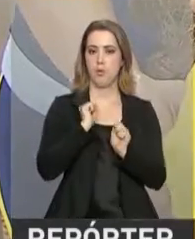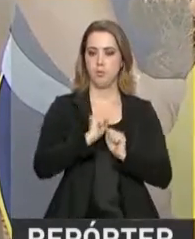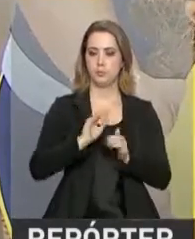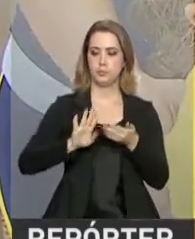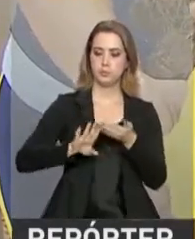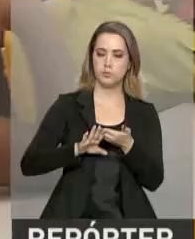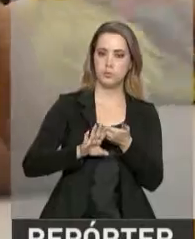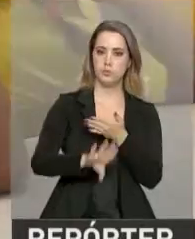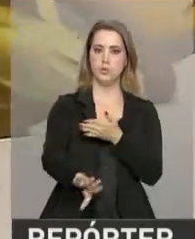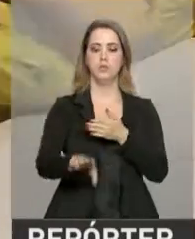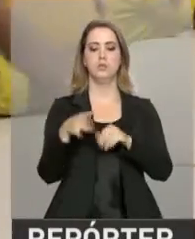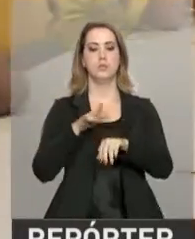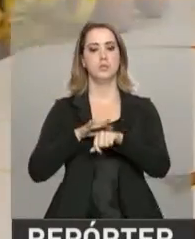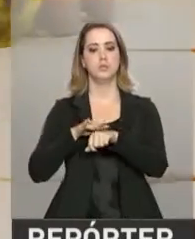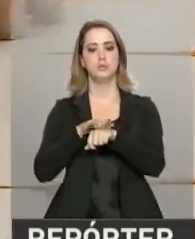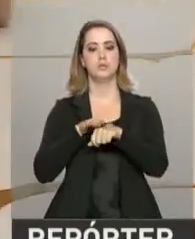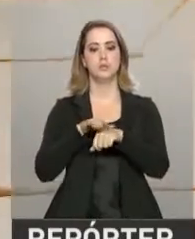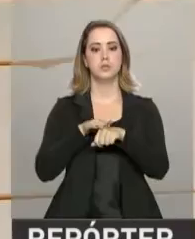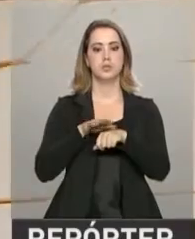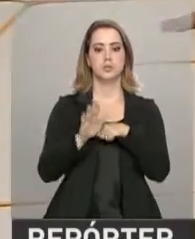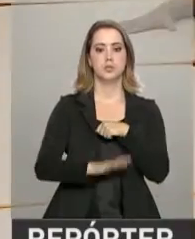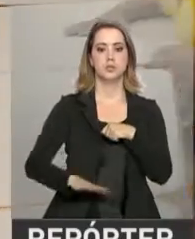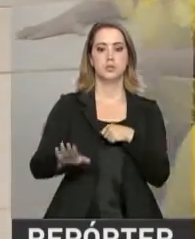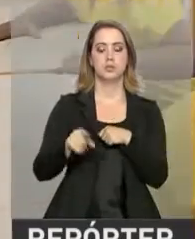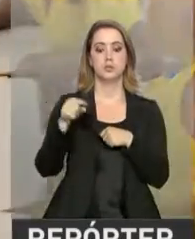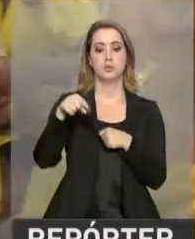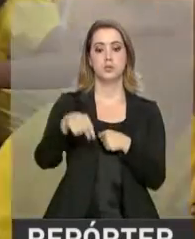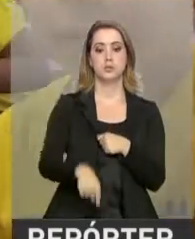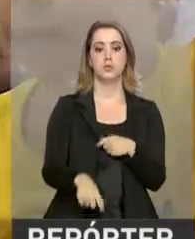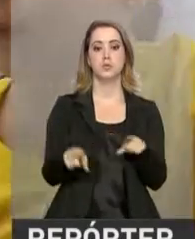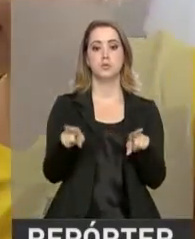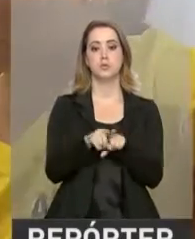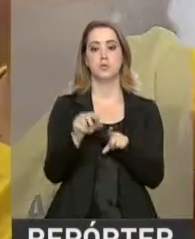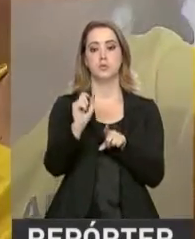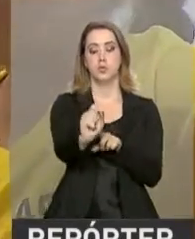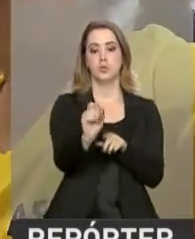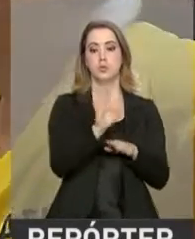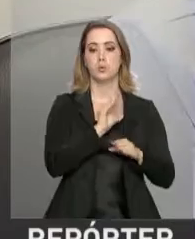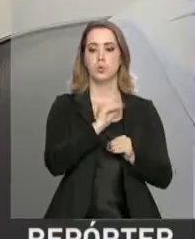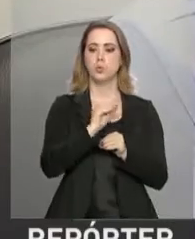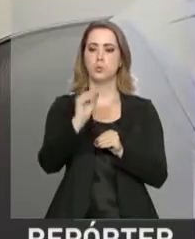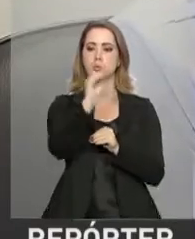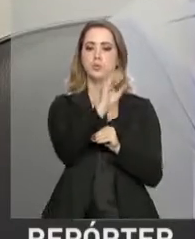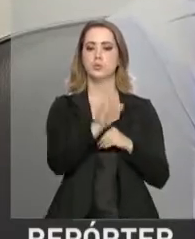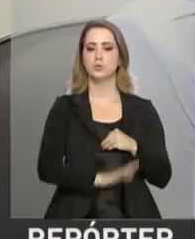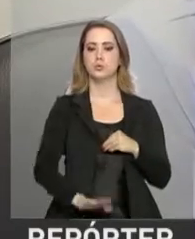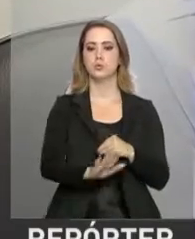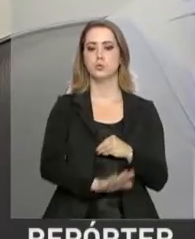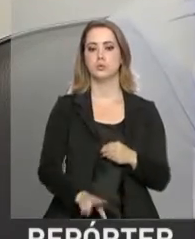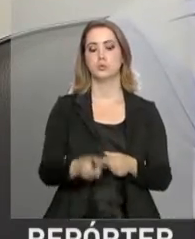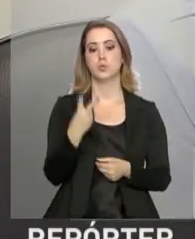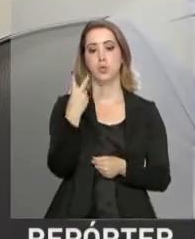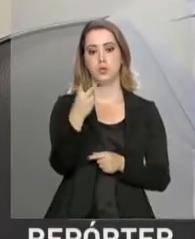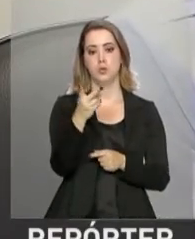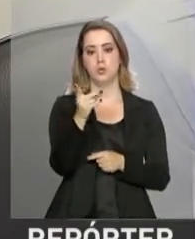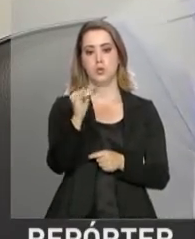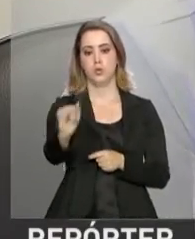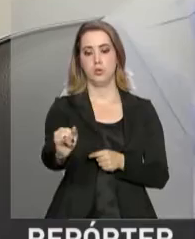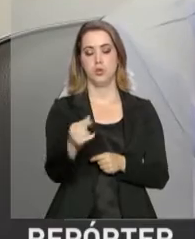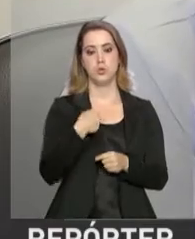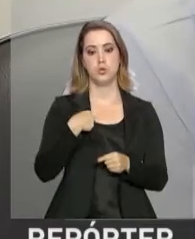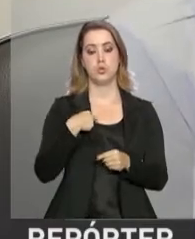nas crianças aqui nessa creche pública o cuidado com a saúde dos alunos está em todo lugar tem dois dias na semana que é dia de faxina